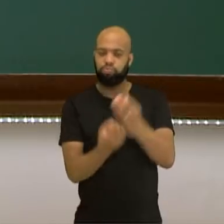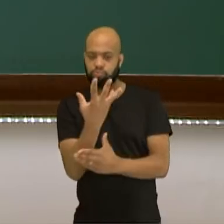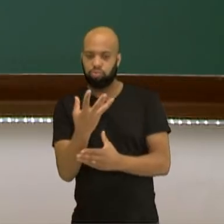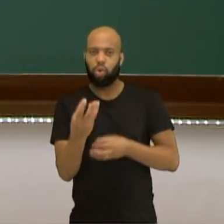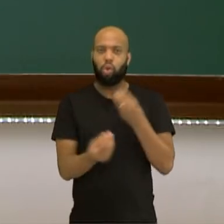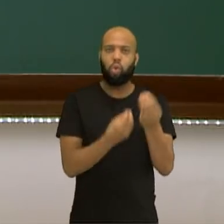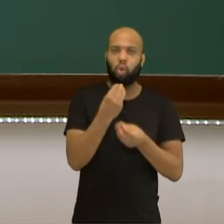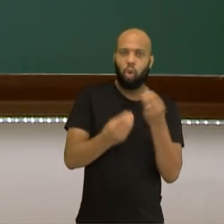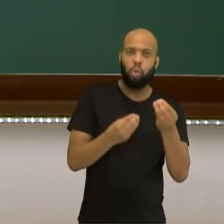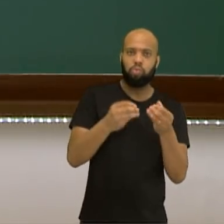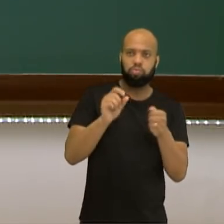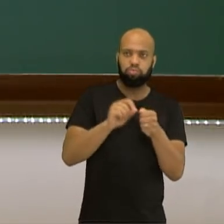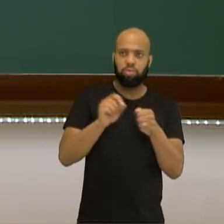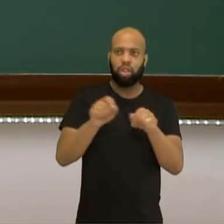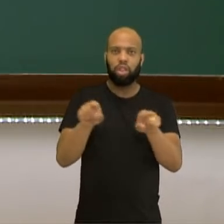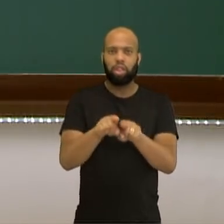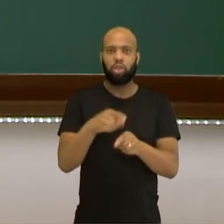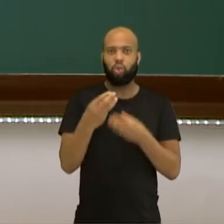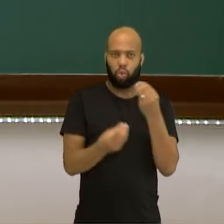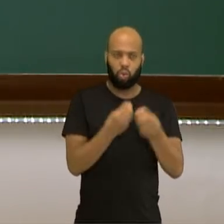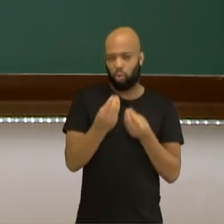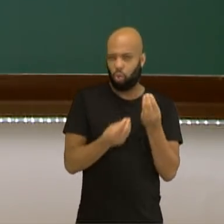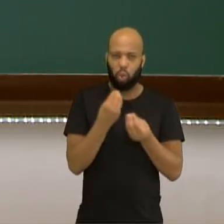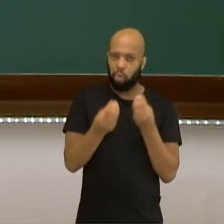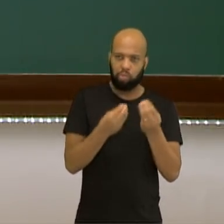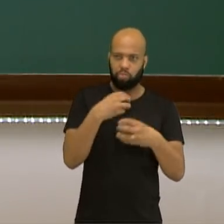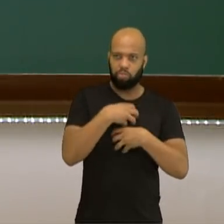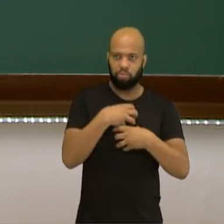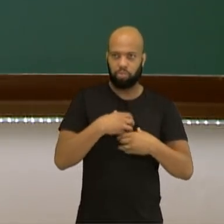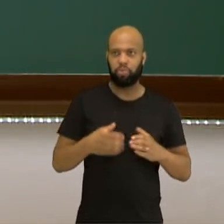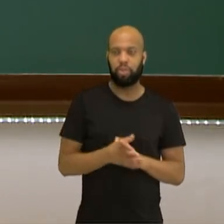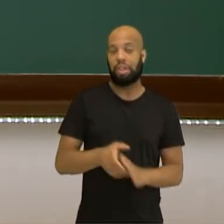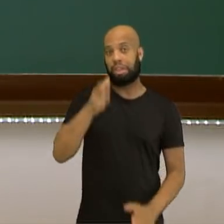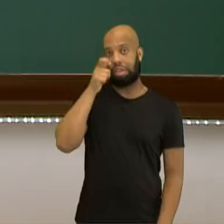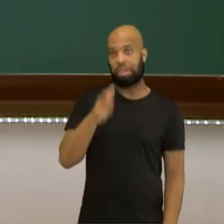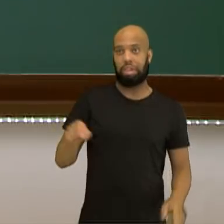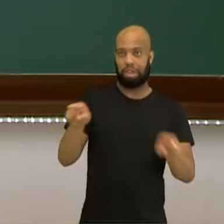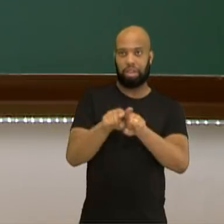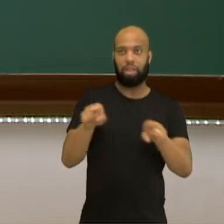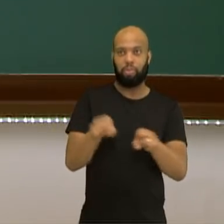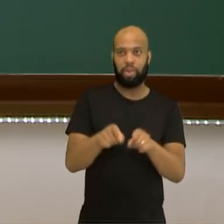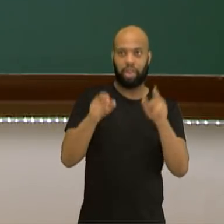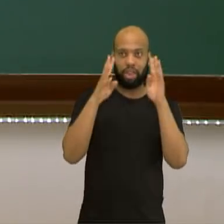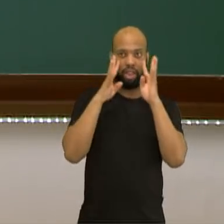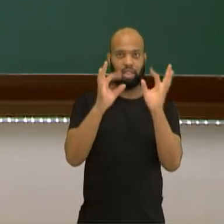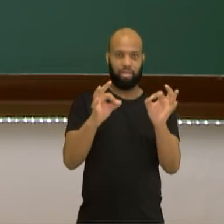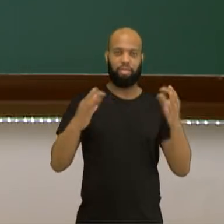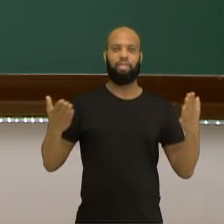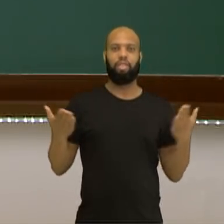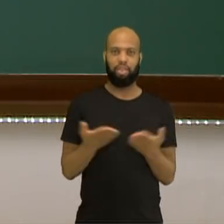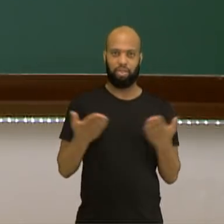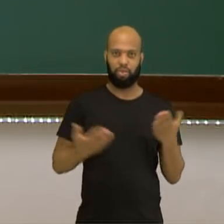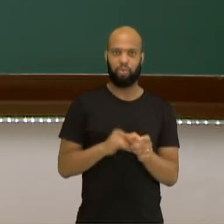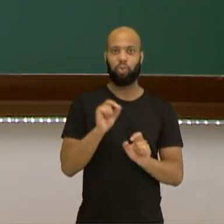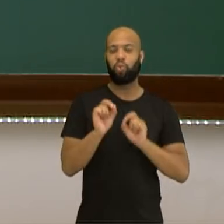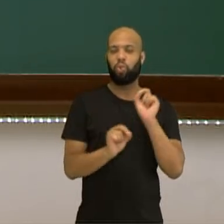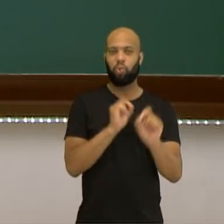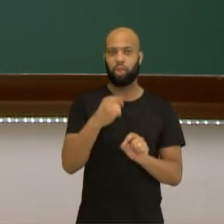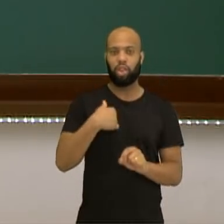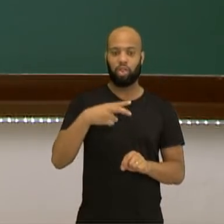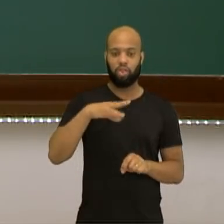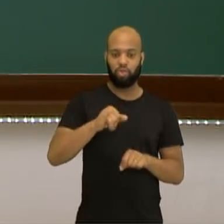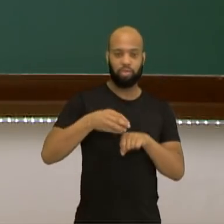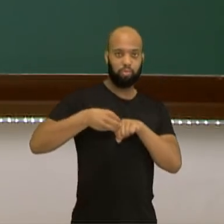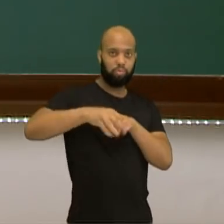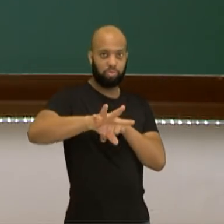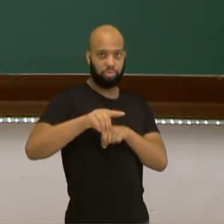é praticado, como que pode ser. E é bem interessante, preste bem atenção no que a professora Priscila